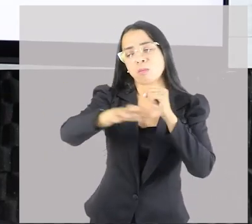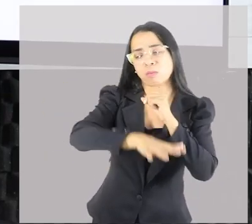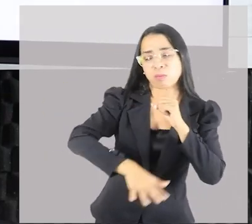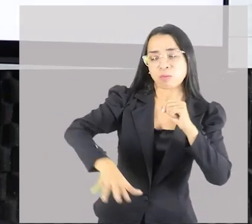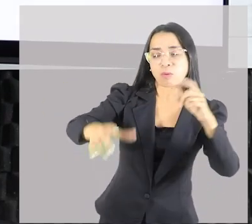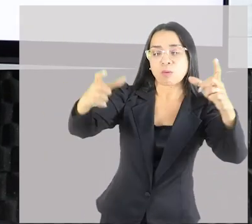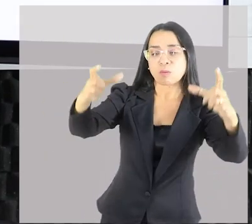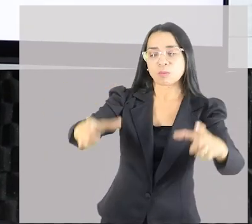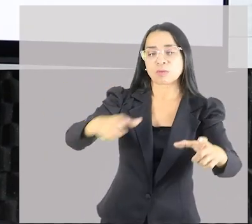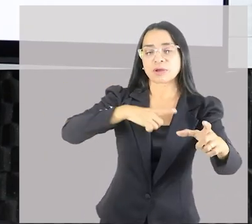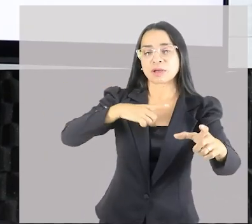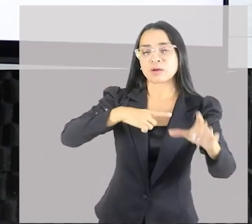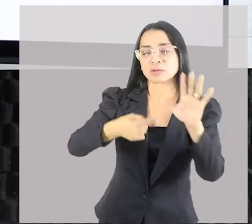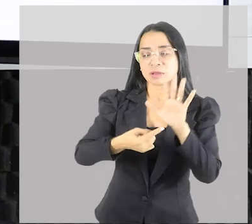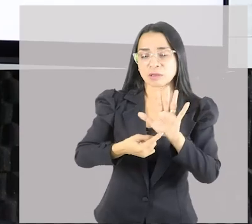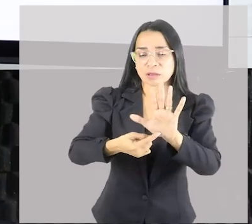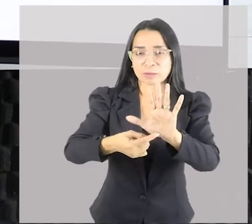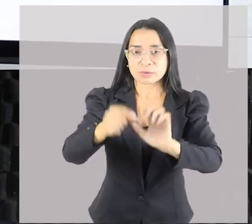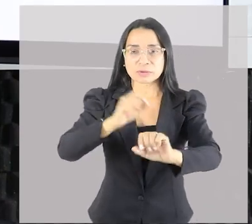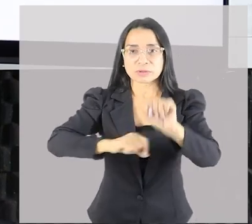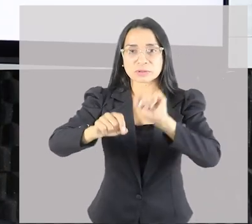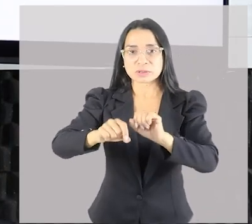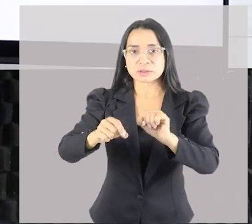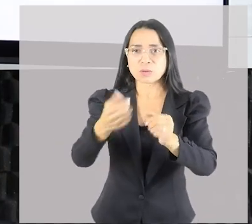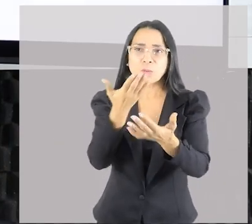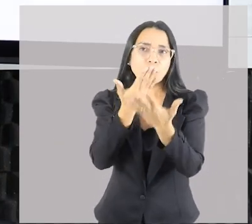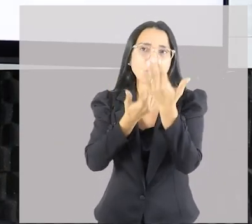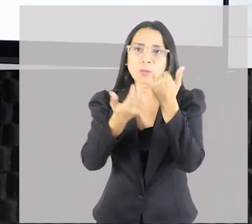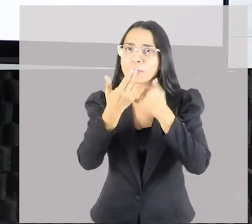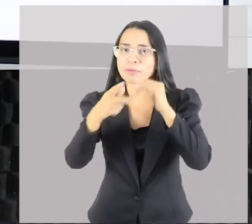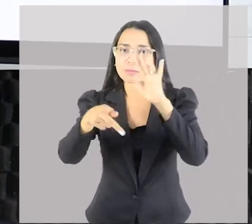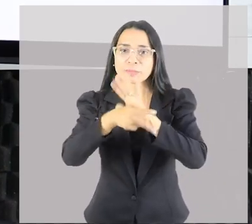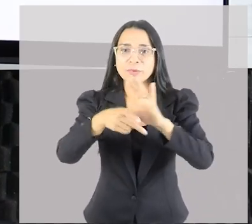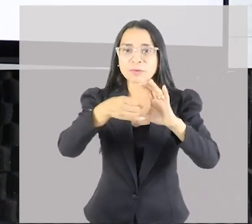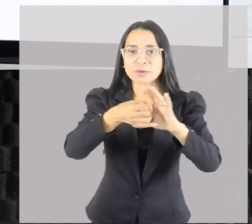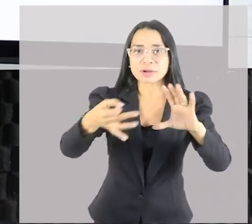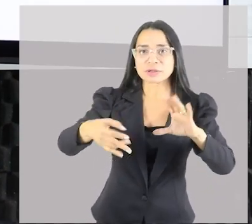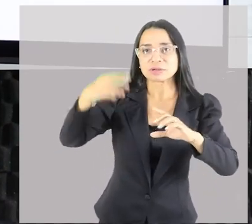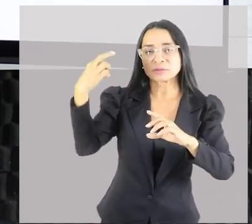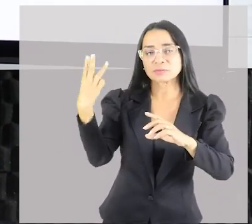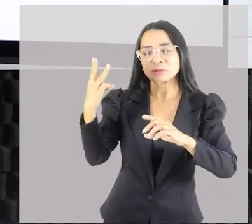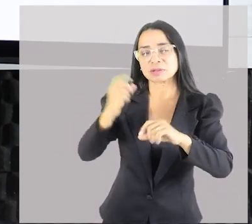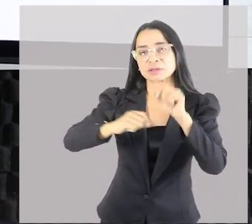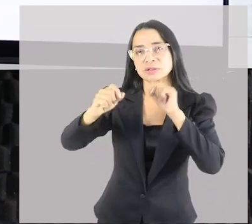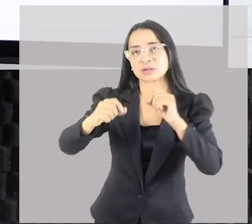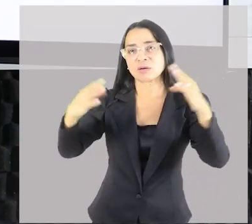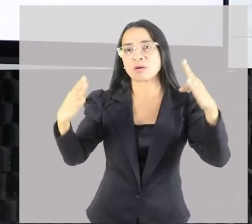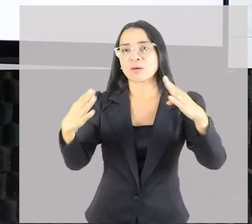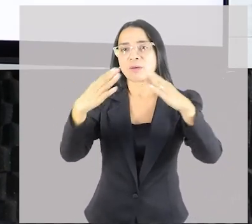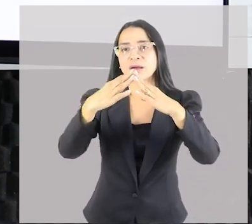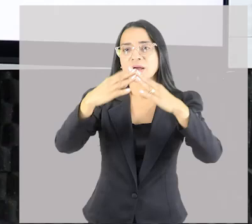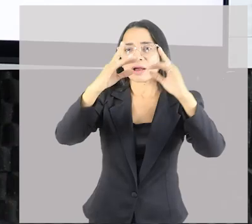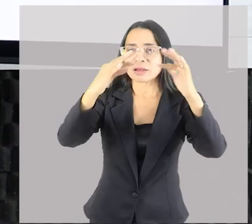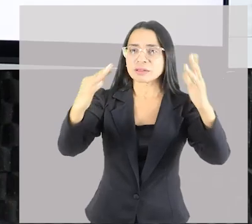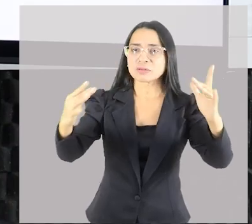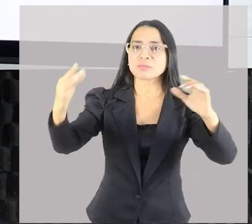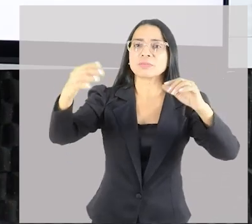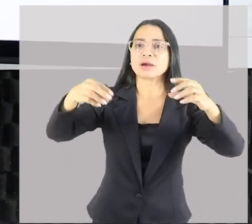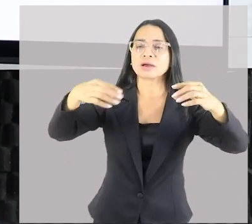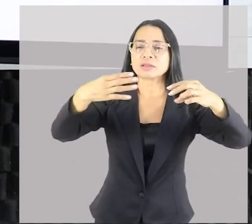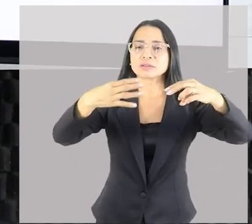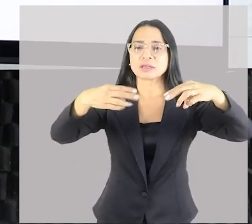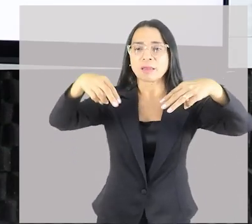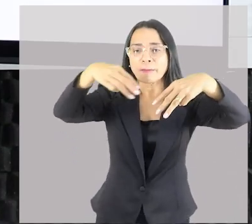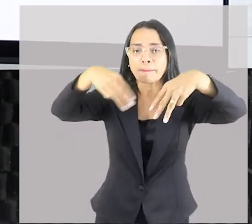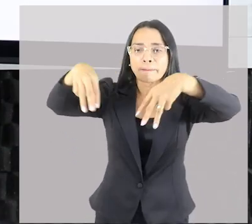um local onde tem apresentações com comidas típicas, barracas de palha, a bandeirinha de São João, que caracterizam a